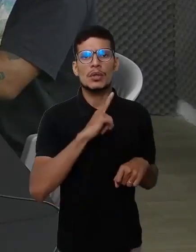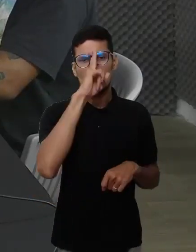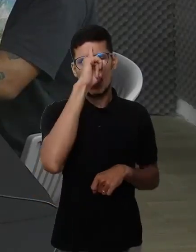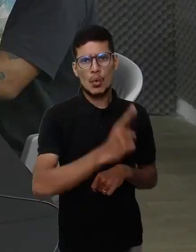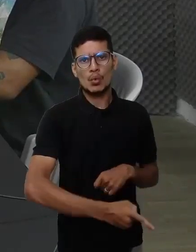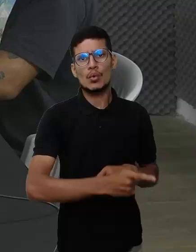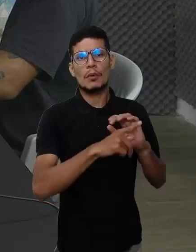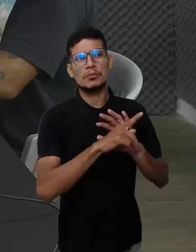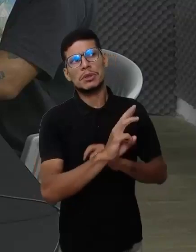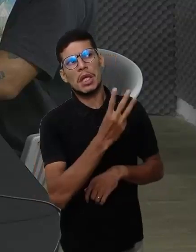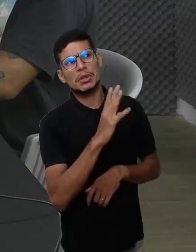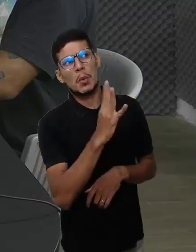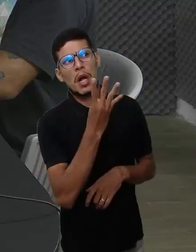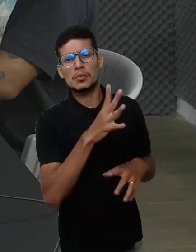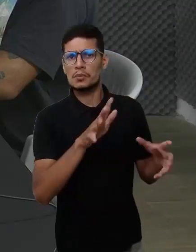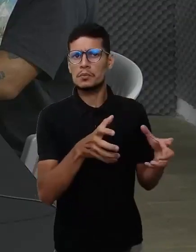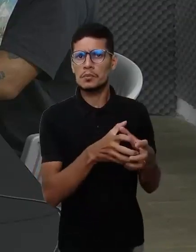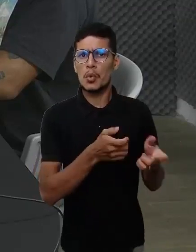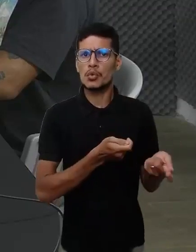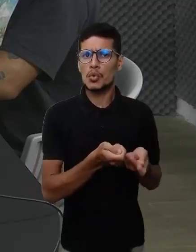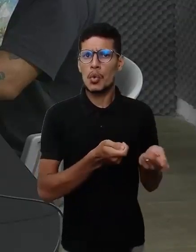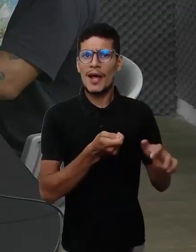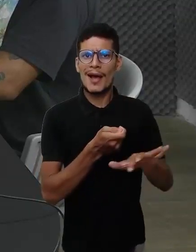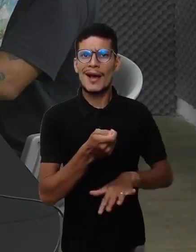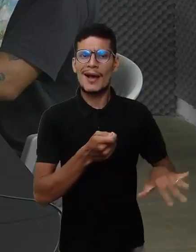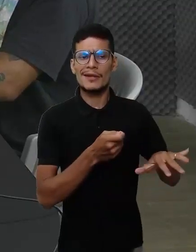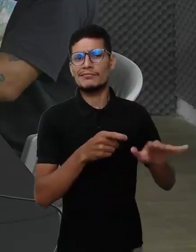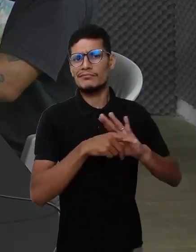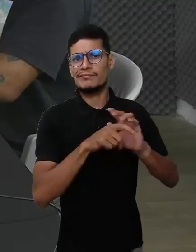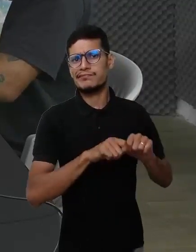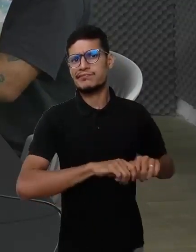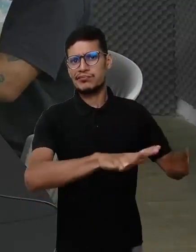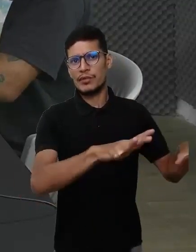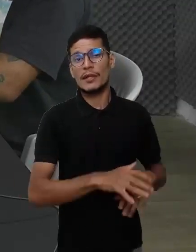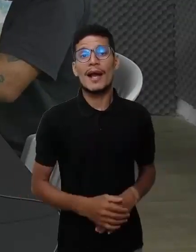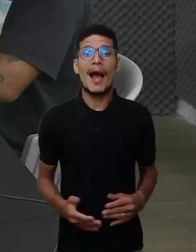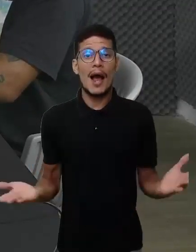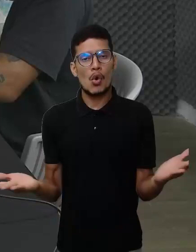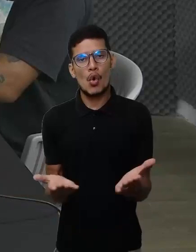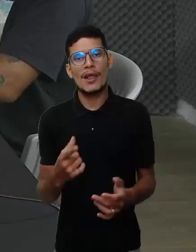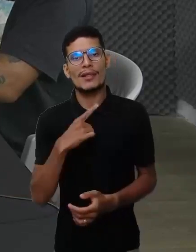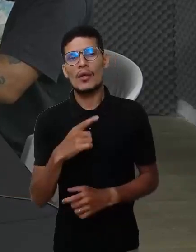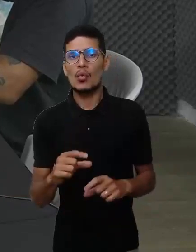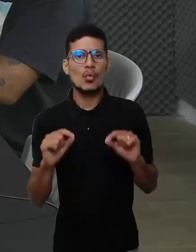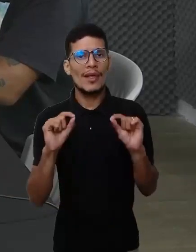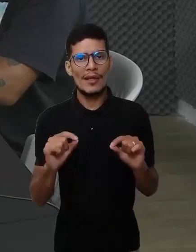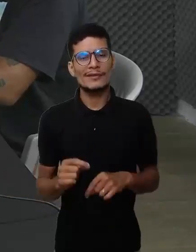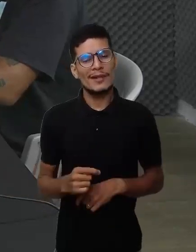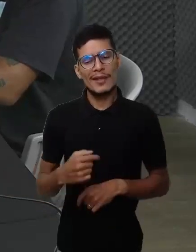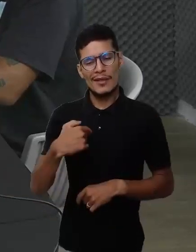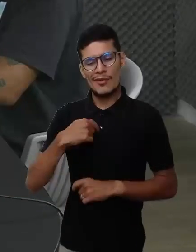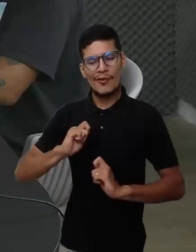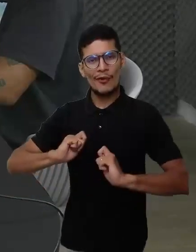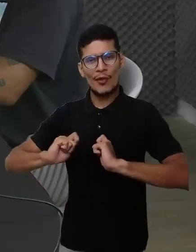de 3 ou 4 conglomerados que controlam o discurso de massa, e você passa a ser